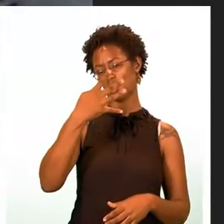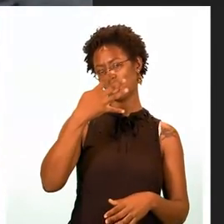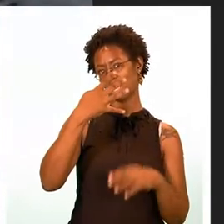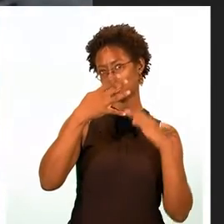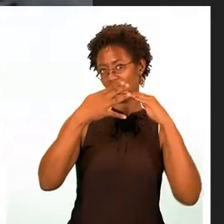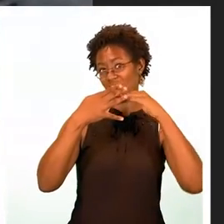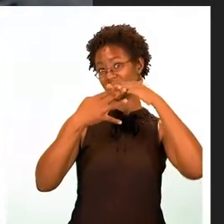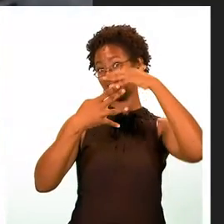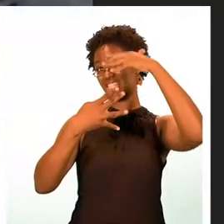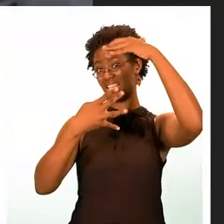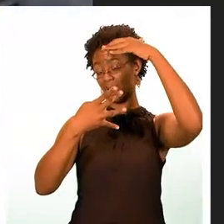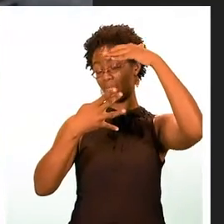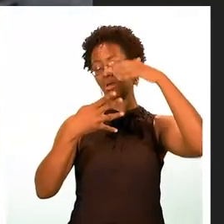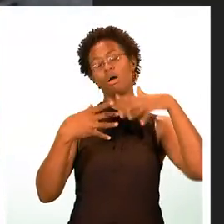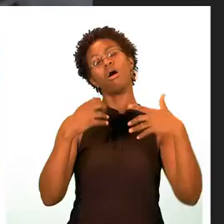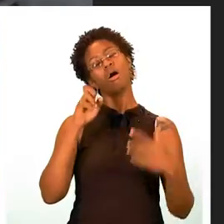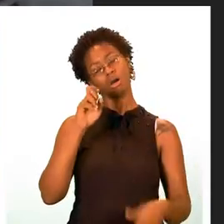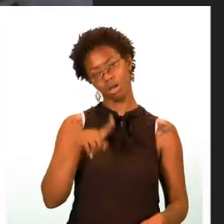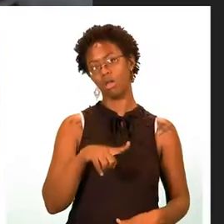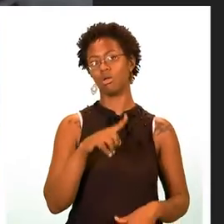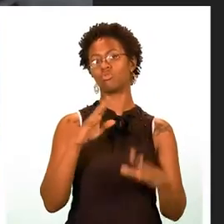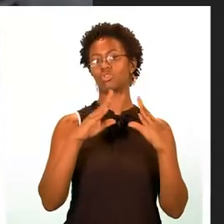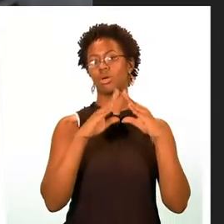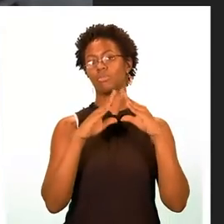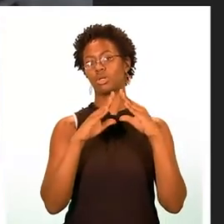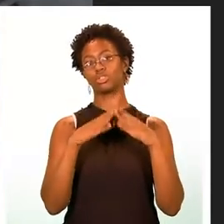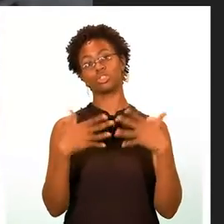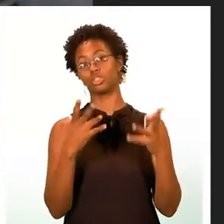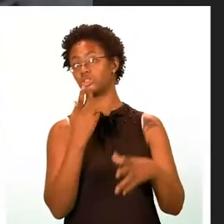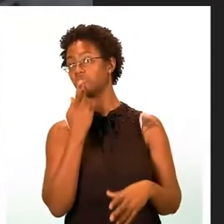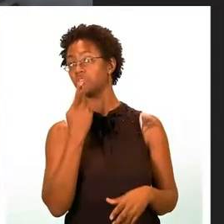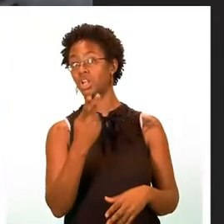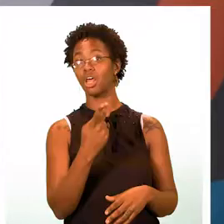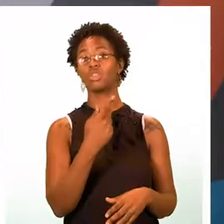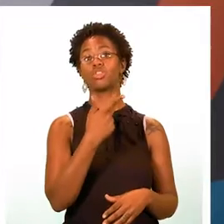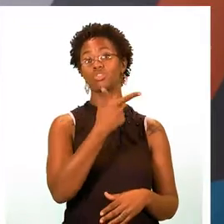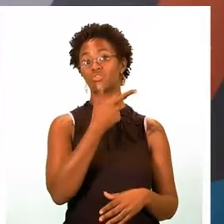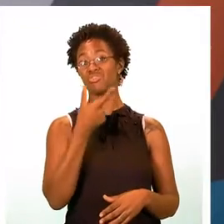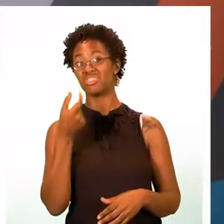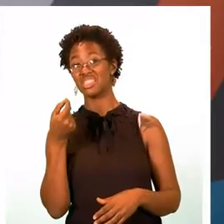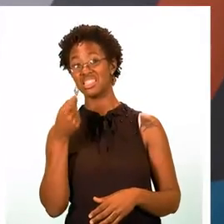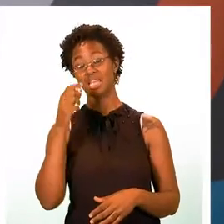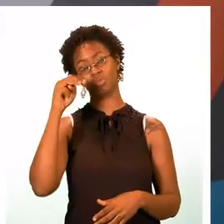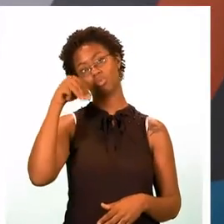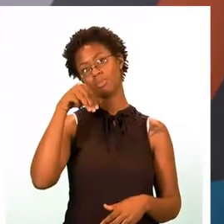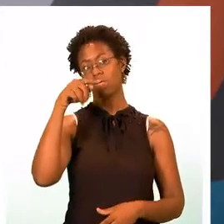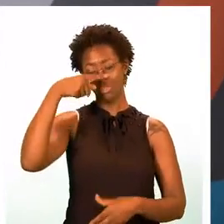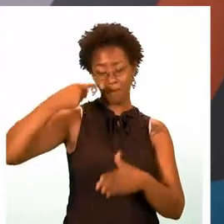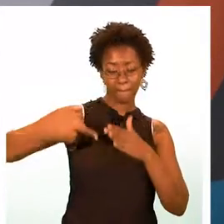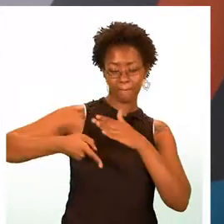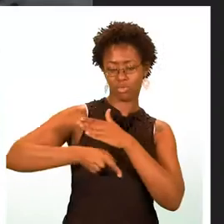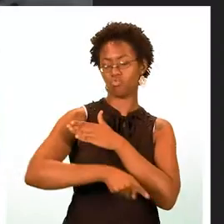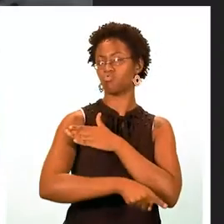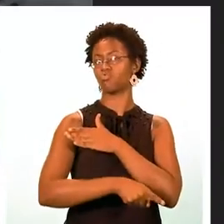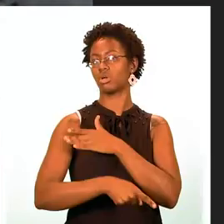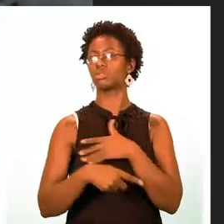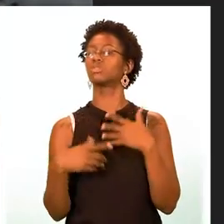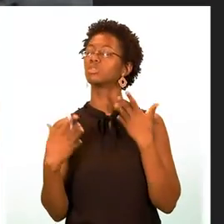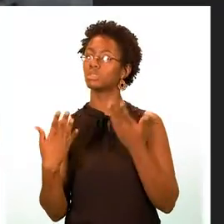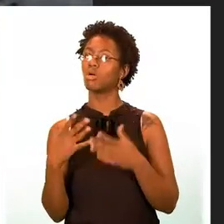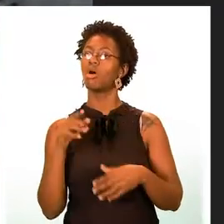encontrado o diamante. Então, nós estamos falando aí de 200 metros para dentro da Terra.